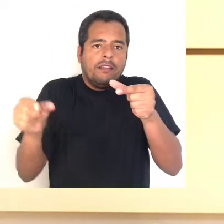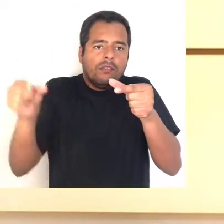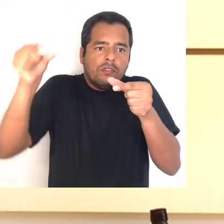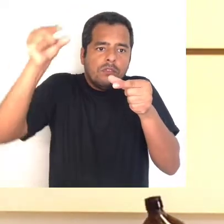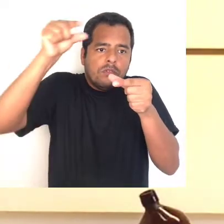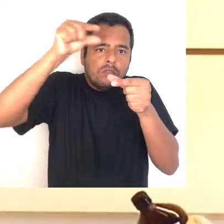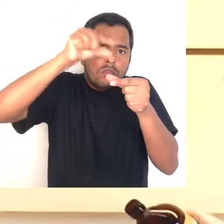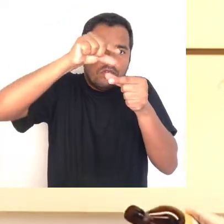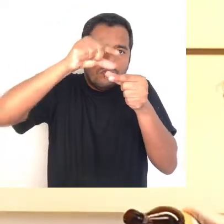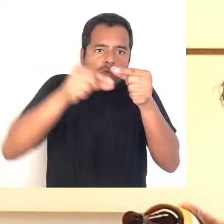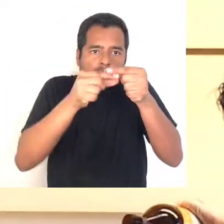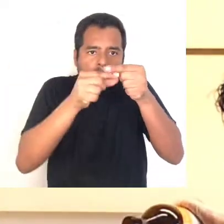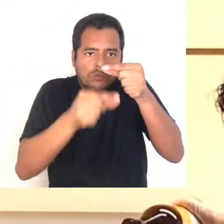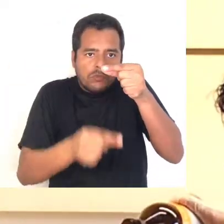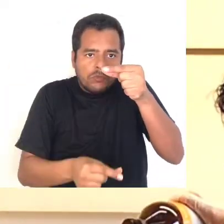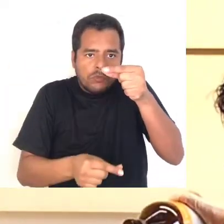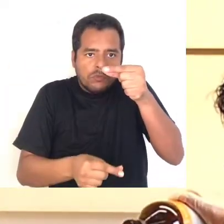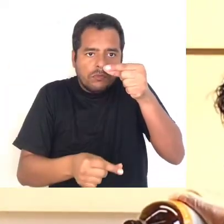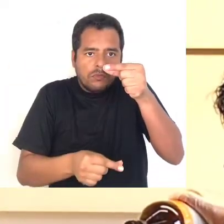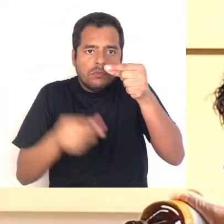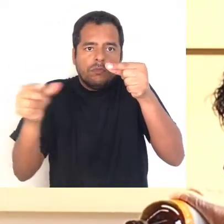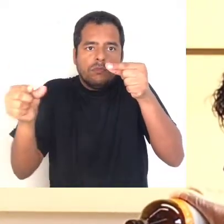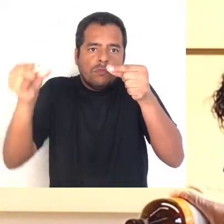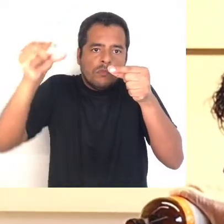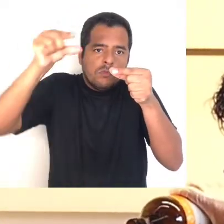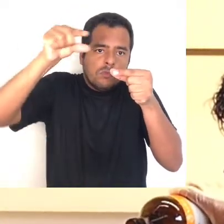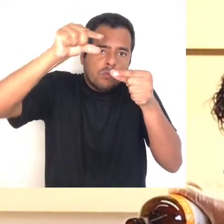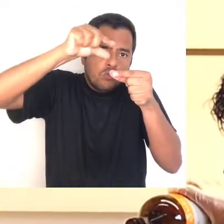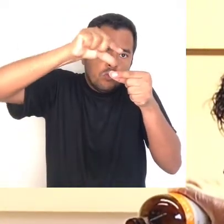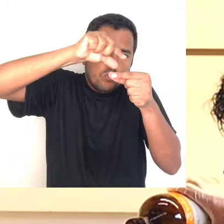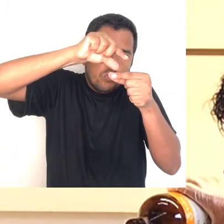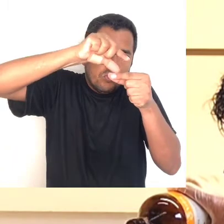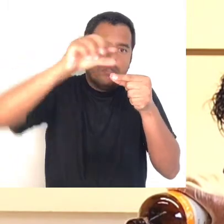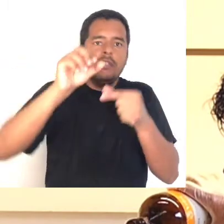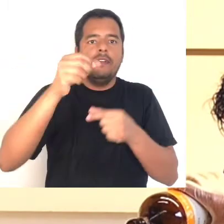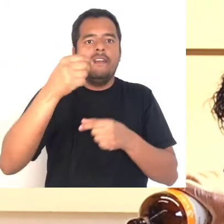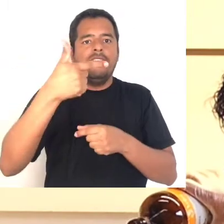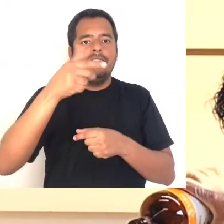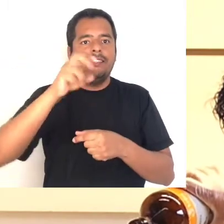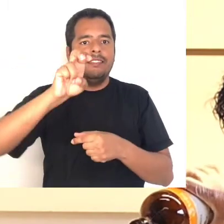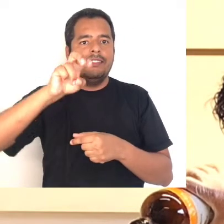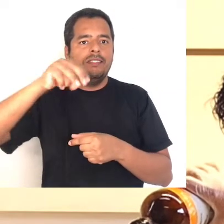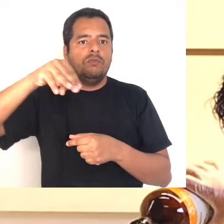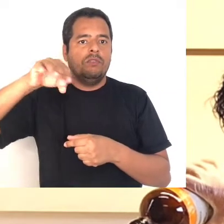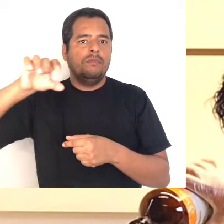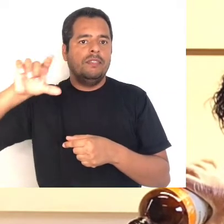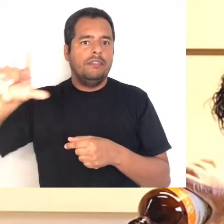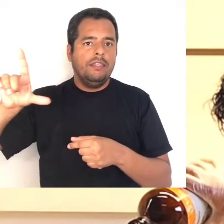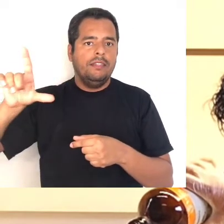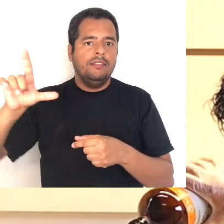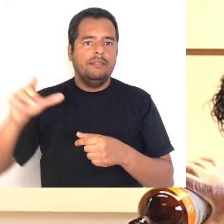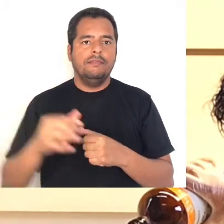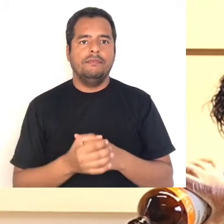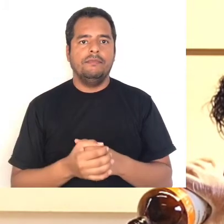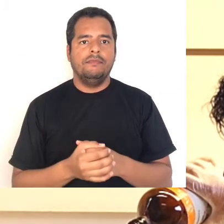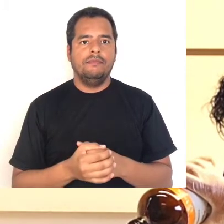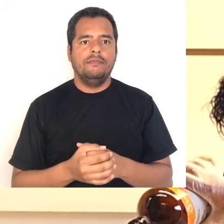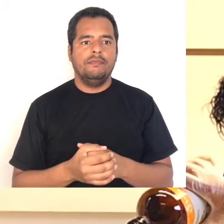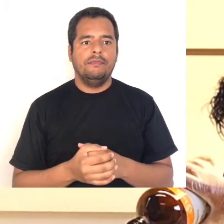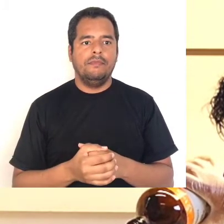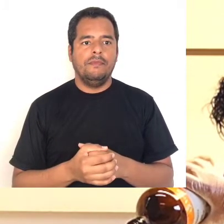aqui juntamente, ó, com a ajuda de uma proveta, 25 ml.